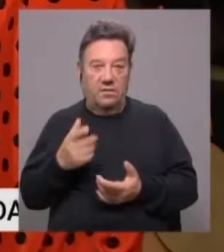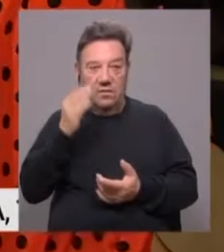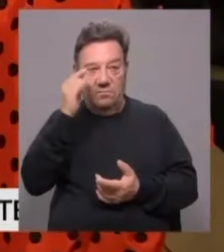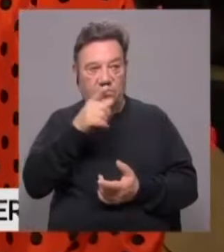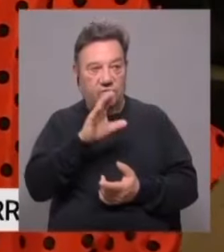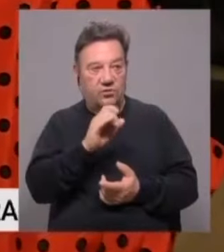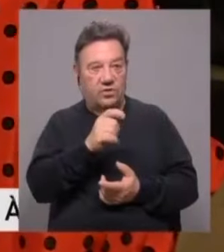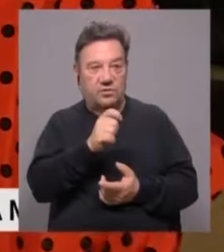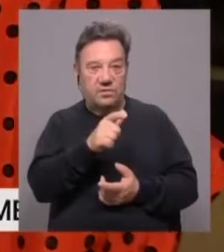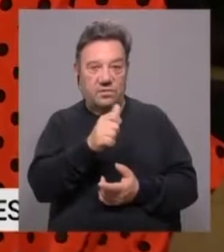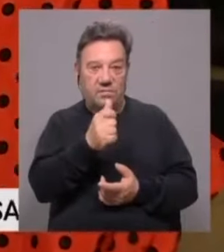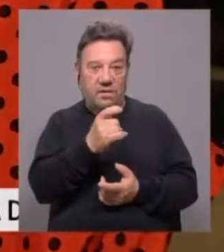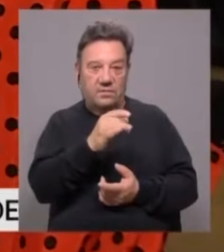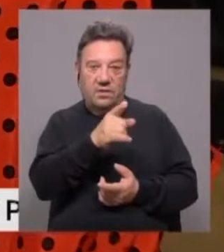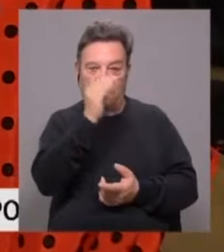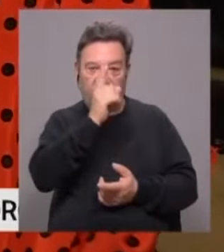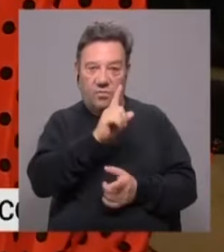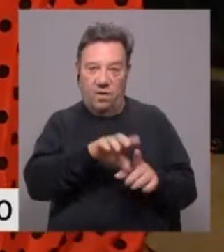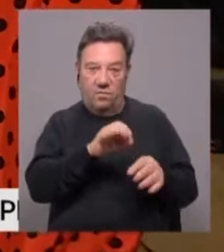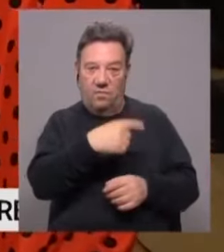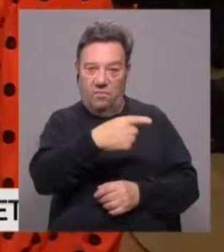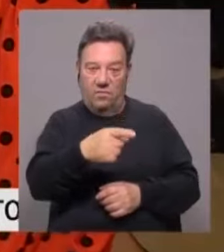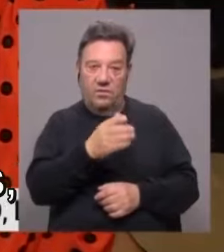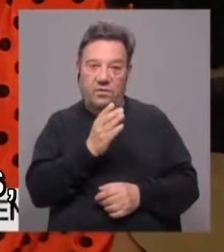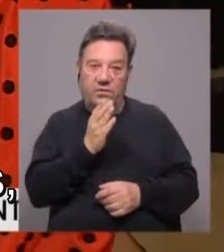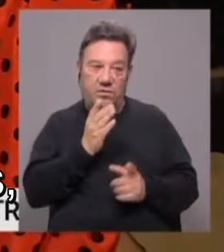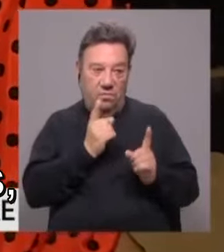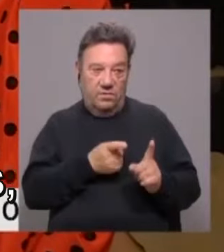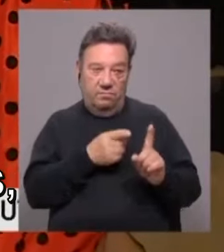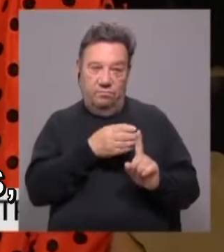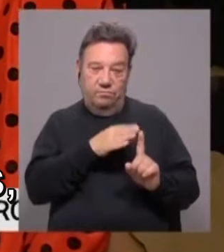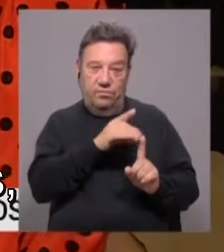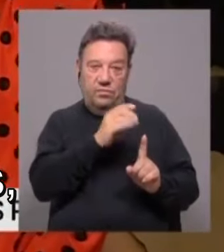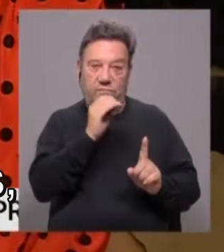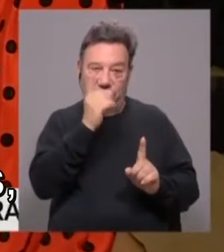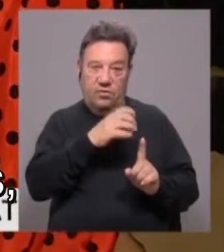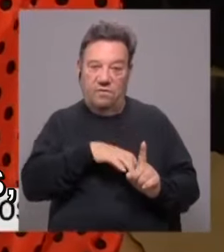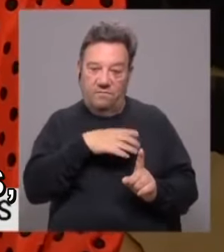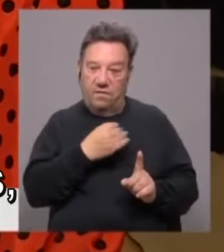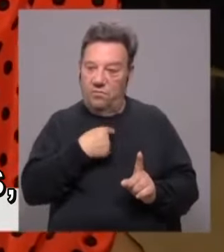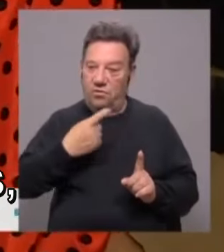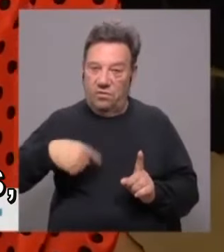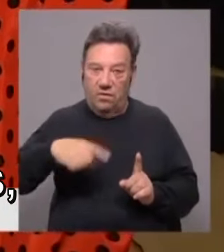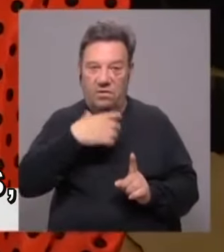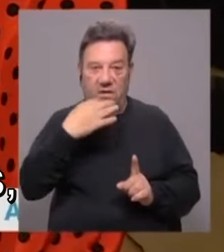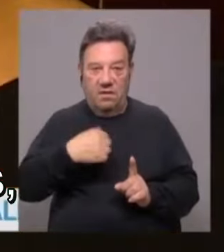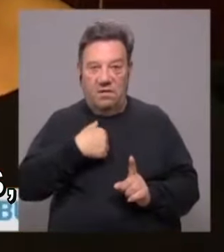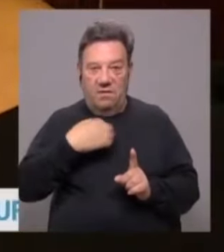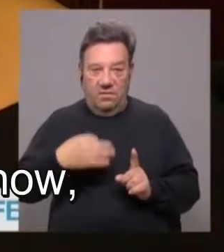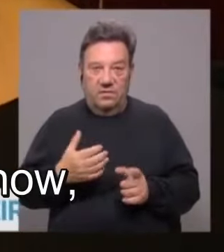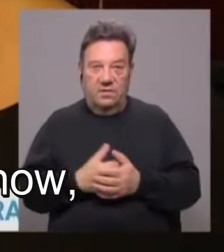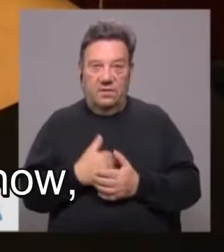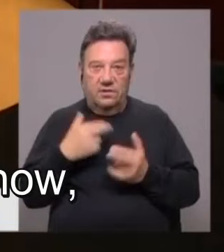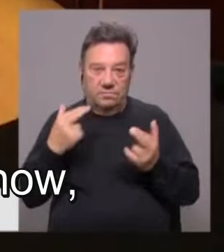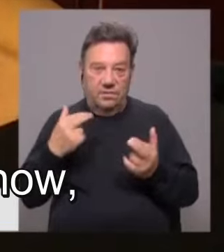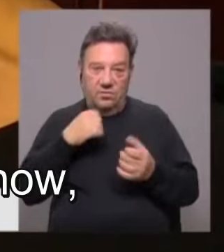Jorge Balsa, que não é um professor igual aos outros, desde já a começar por aí. É um professor que confia muito em nós e é um professor que acreditou mesmo em nós. Espero